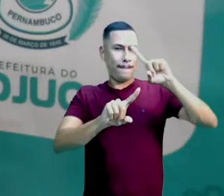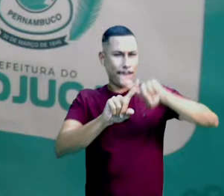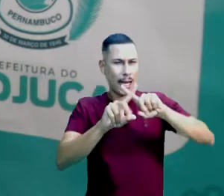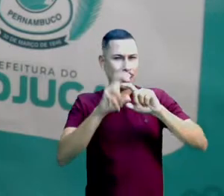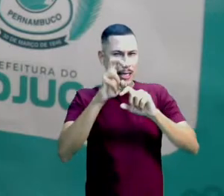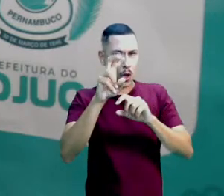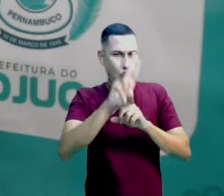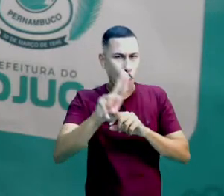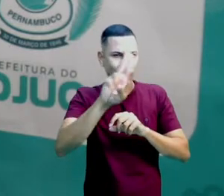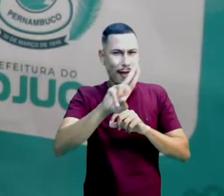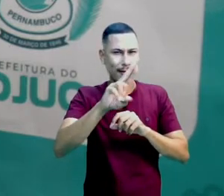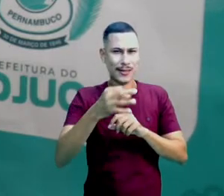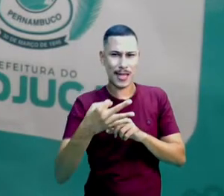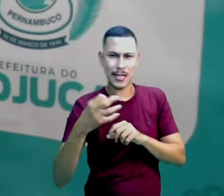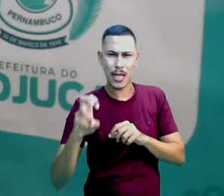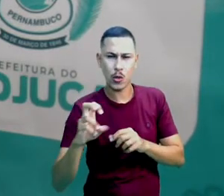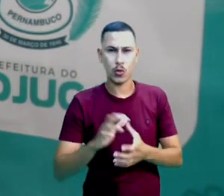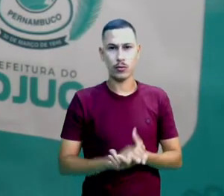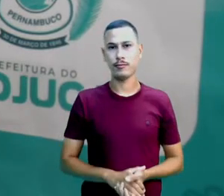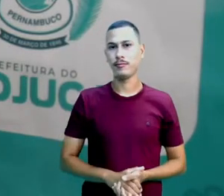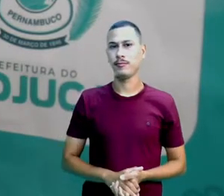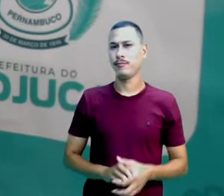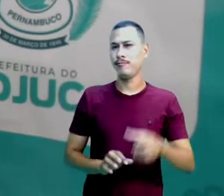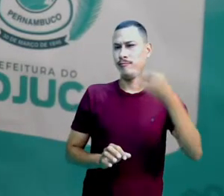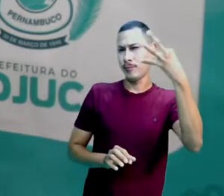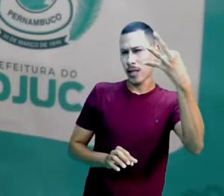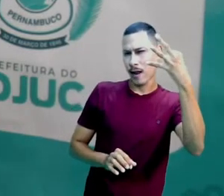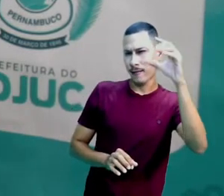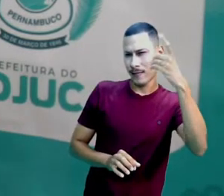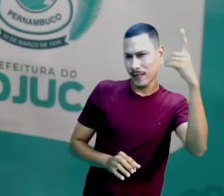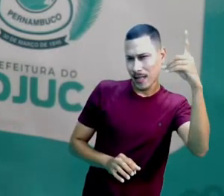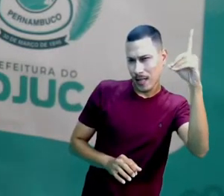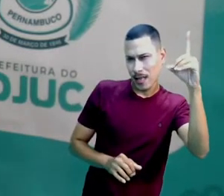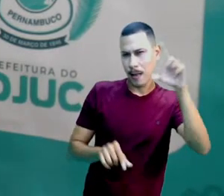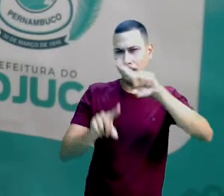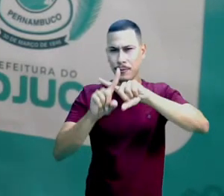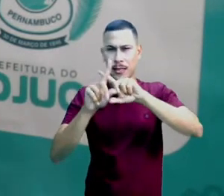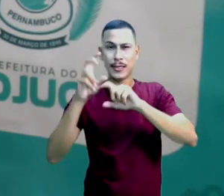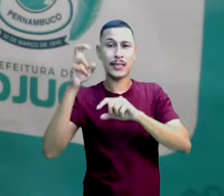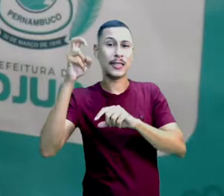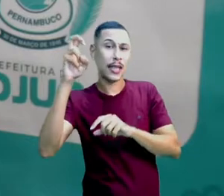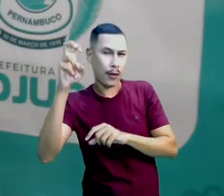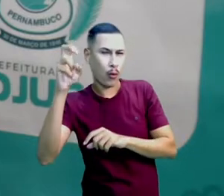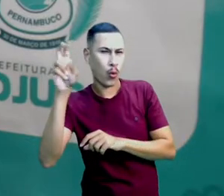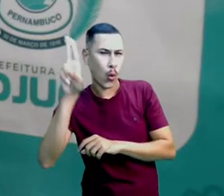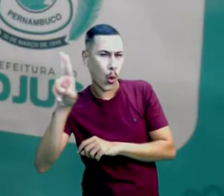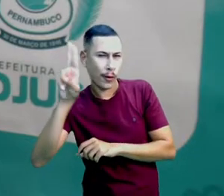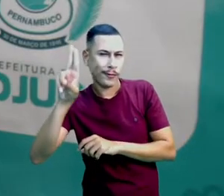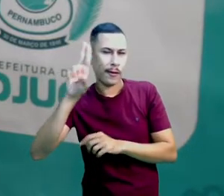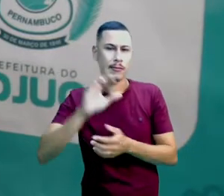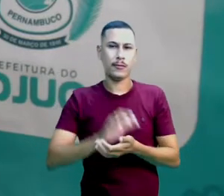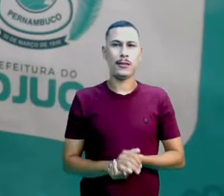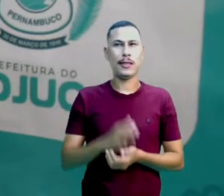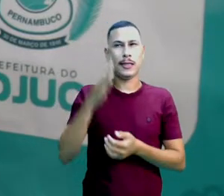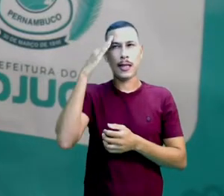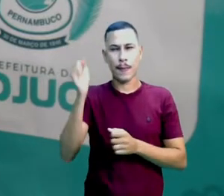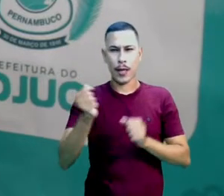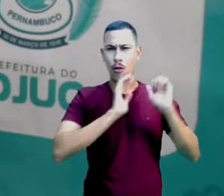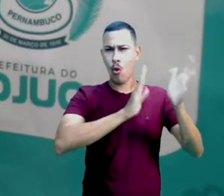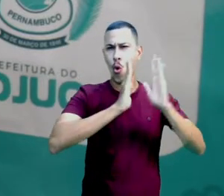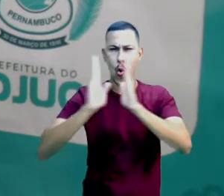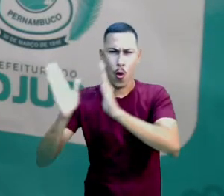tenho 3 dezenas e 5 unidades. Ter essa mentalidade de saber compor e